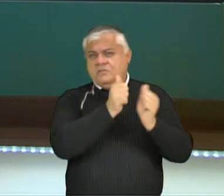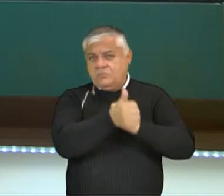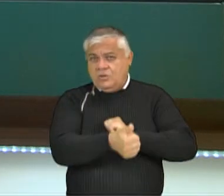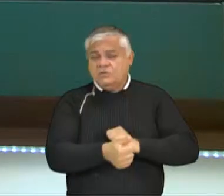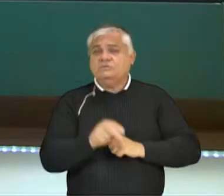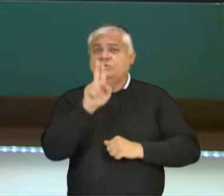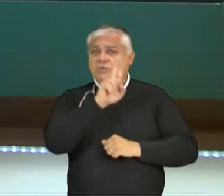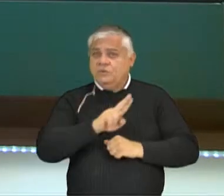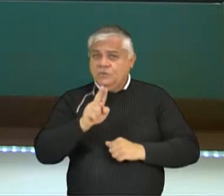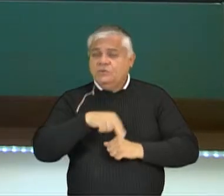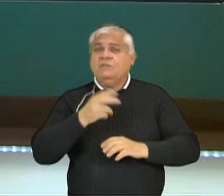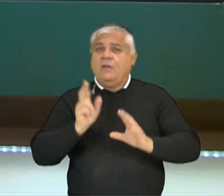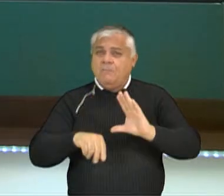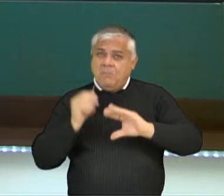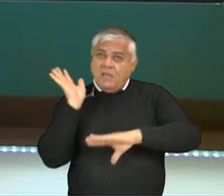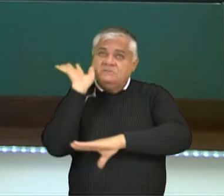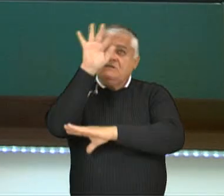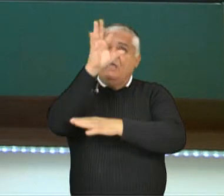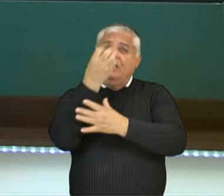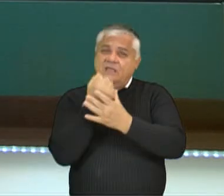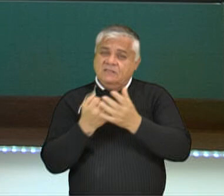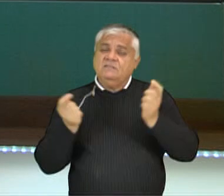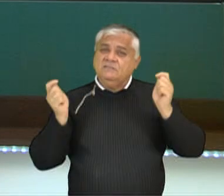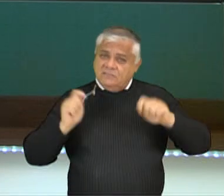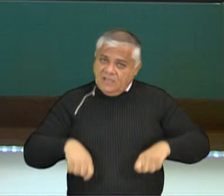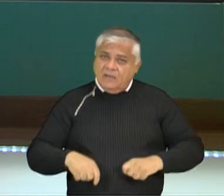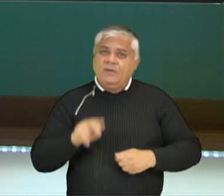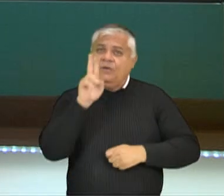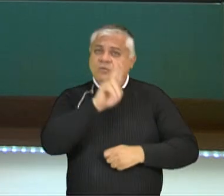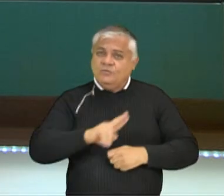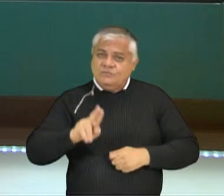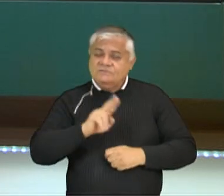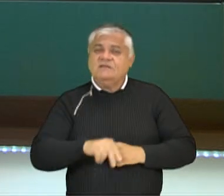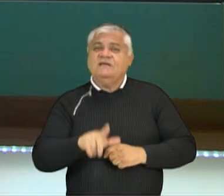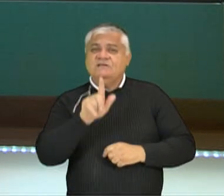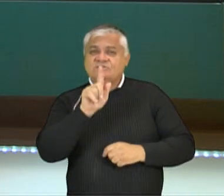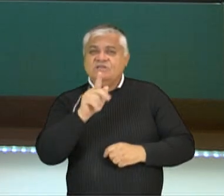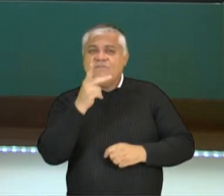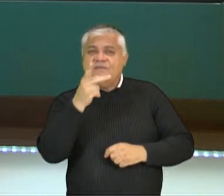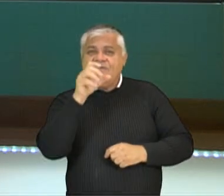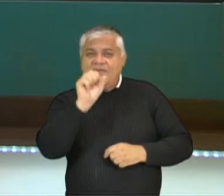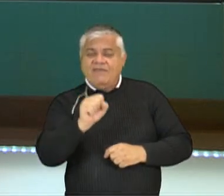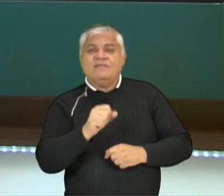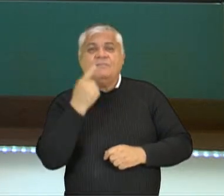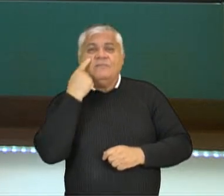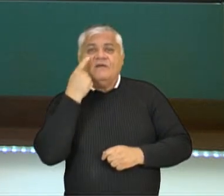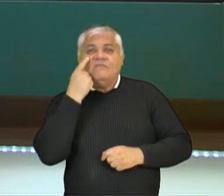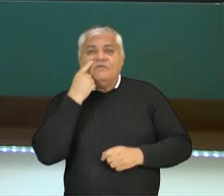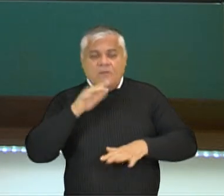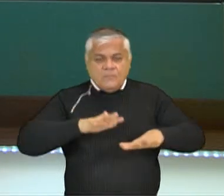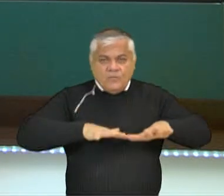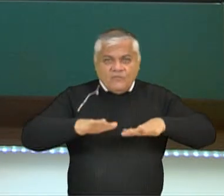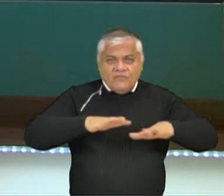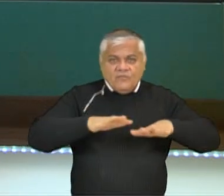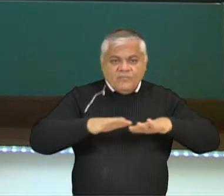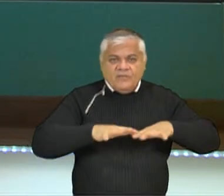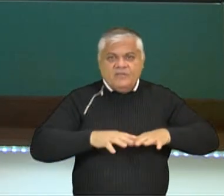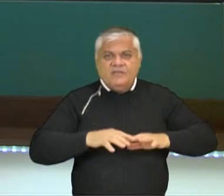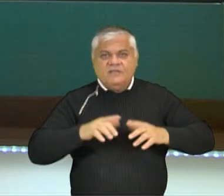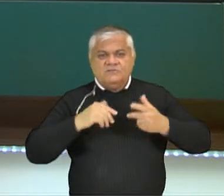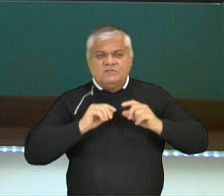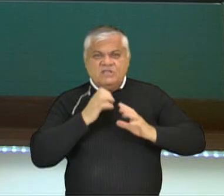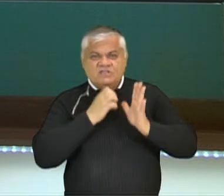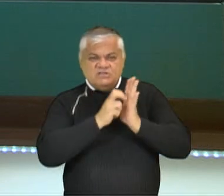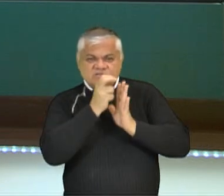o basquetebol, vários esportes, tá? Que podem utilizar esse GPS para ver a movimentação do atleta,